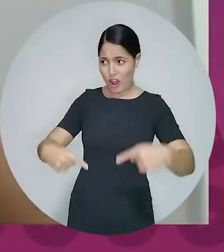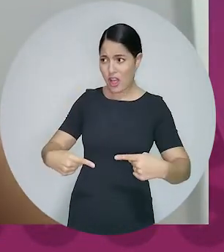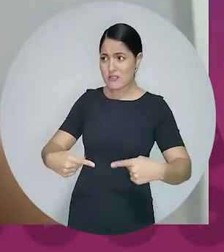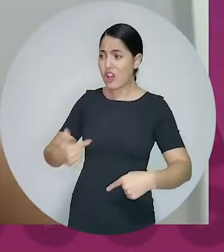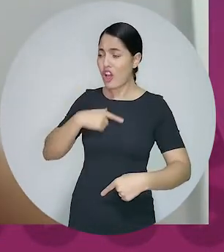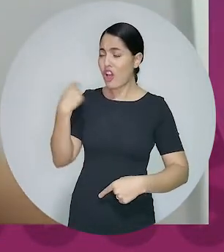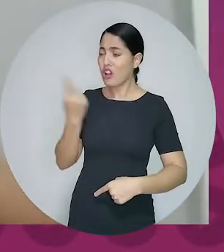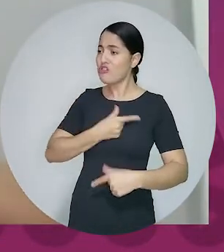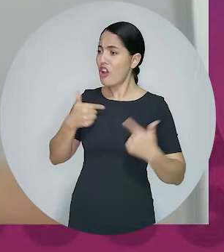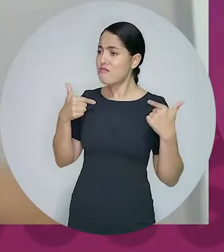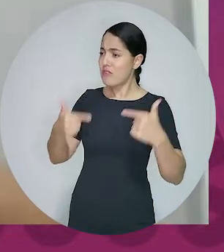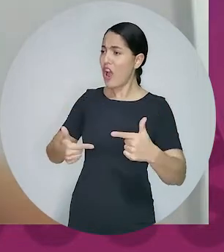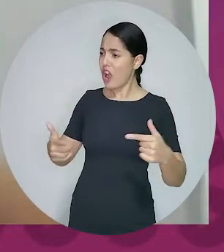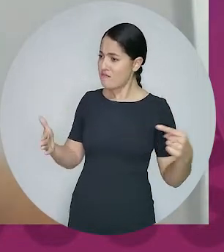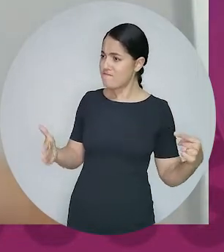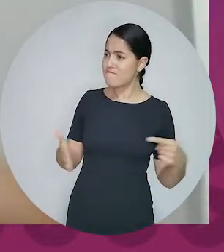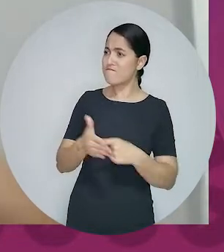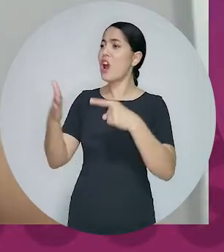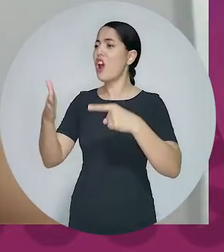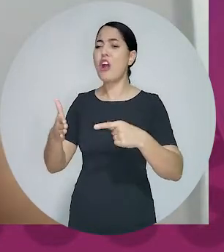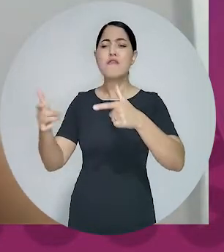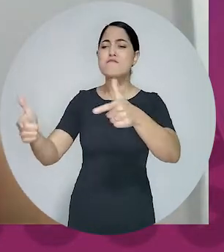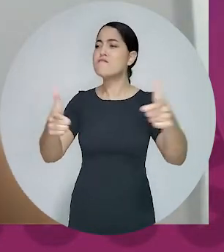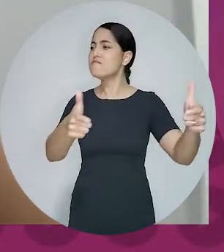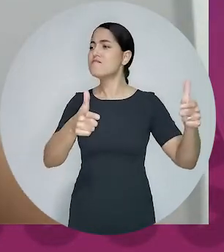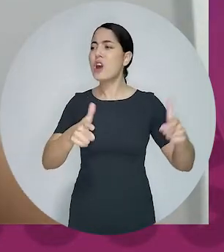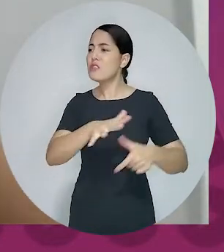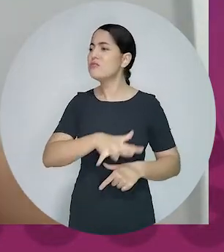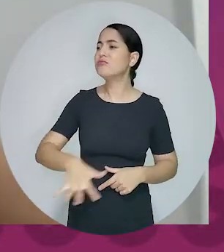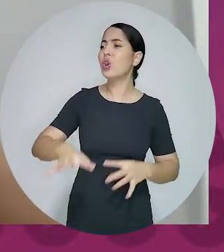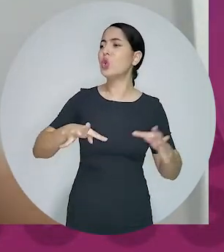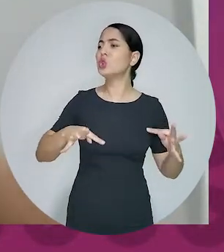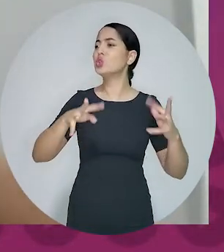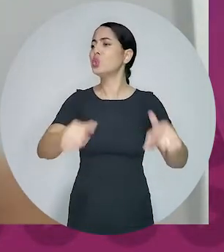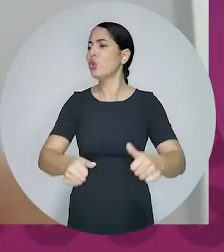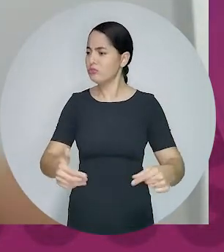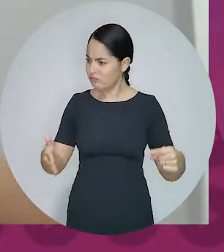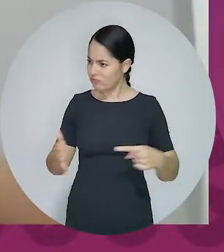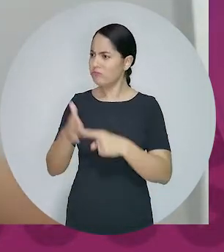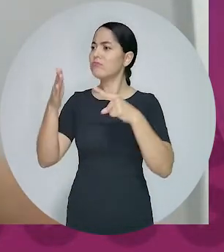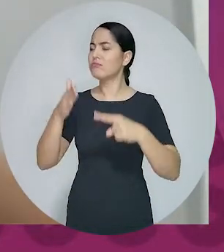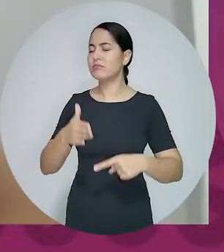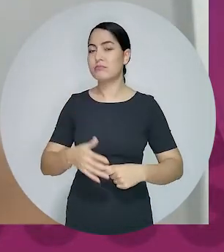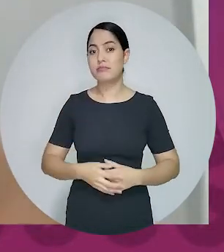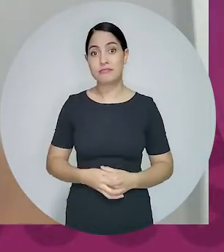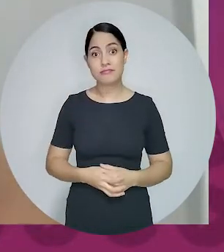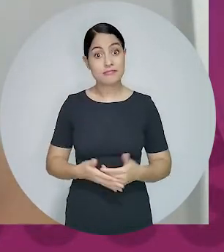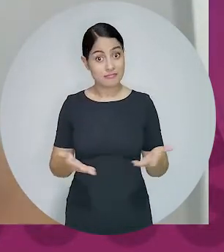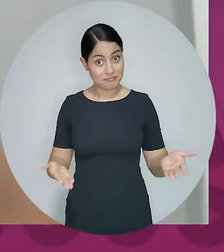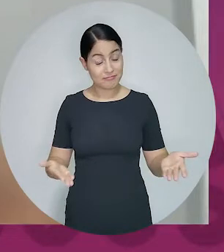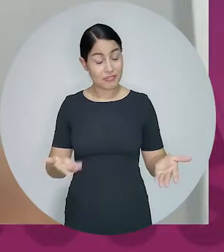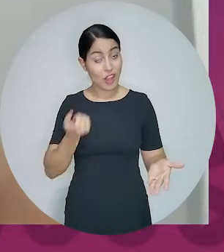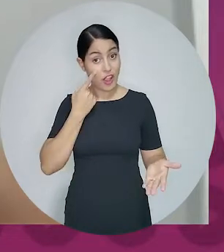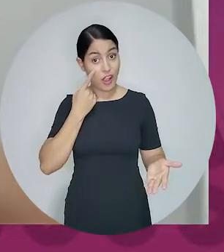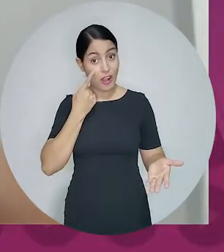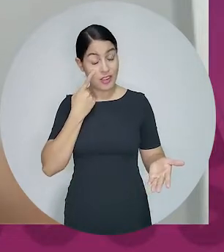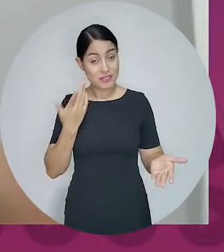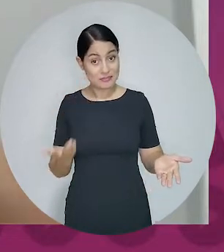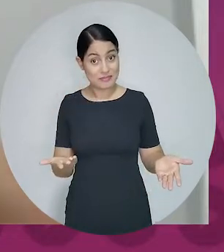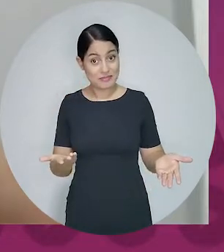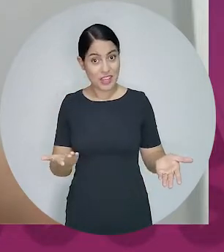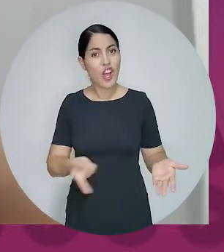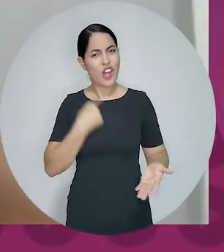violência política. Estamos combatendo e vamos denunciar em todos os espaços.